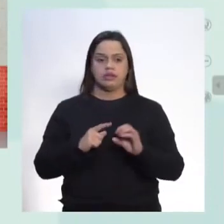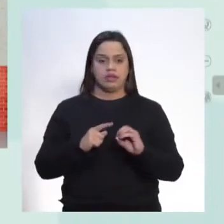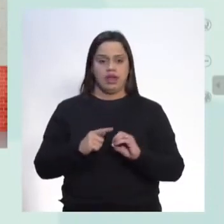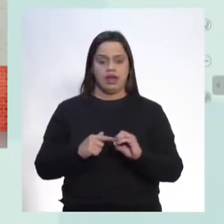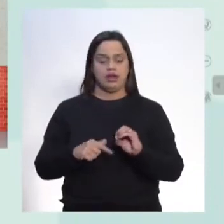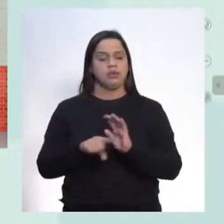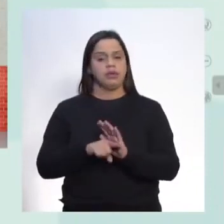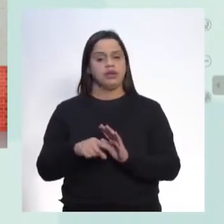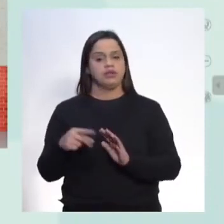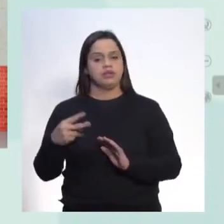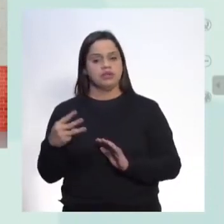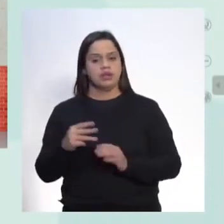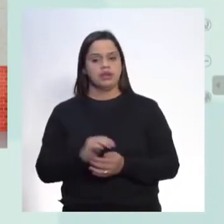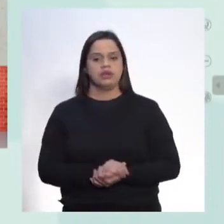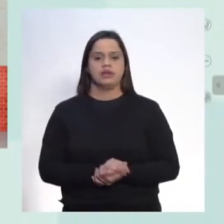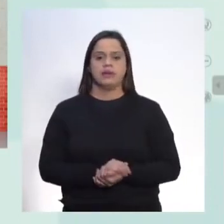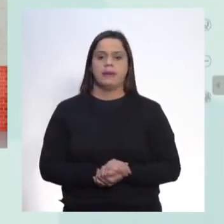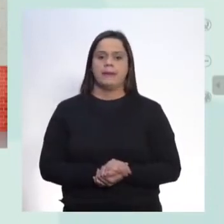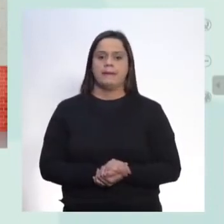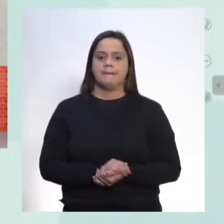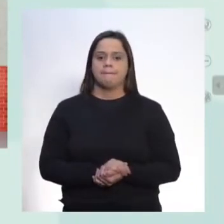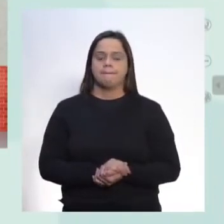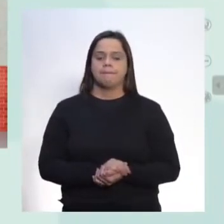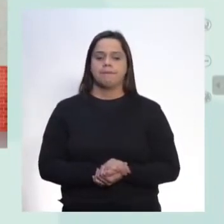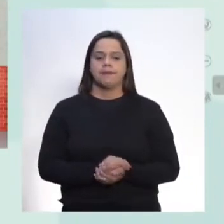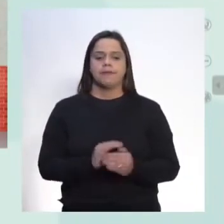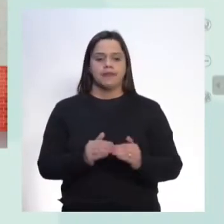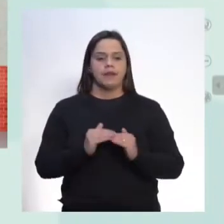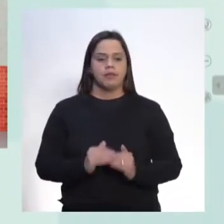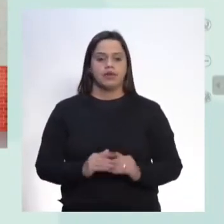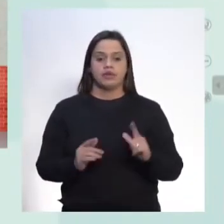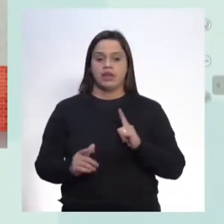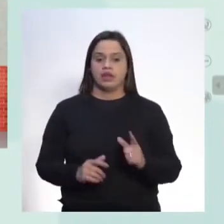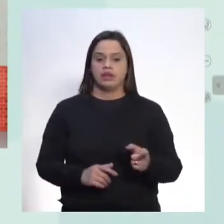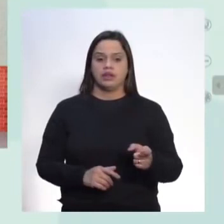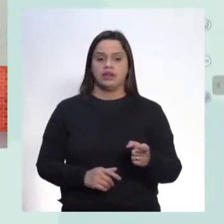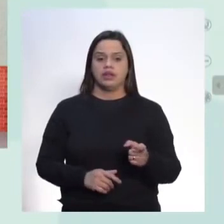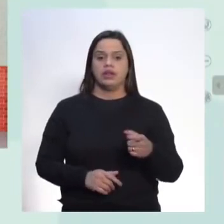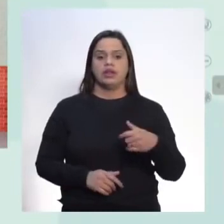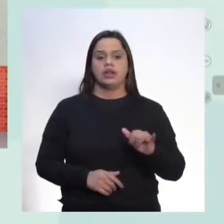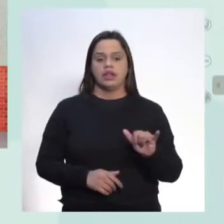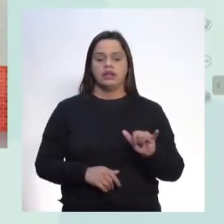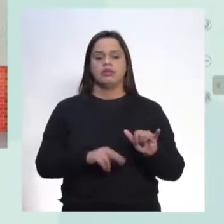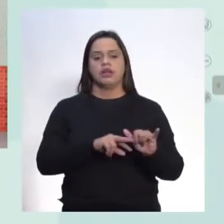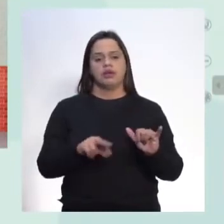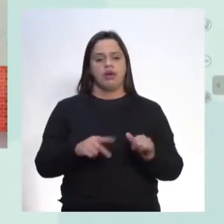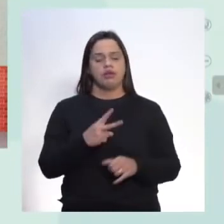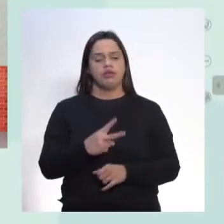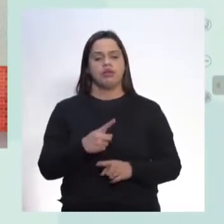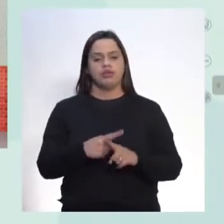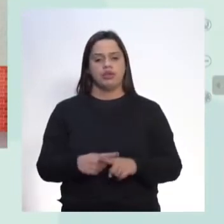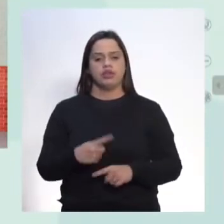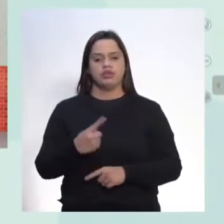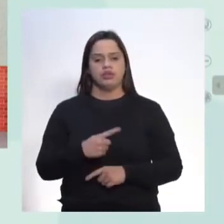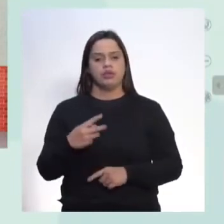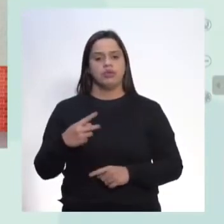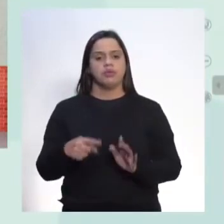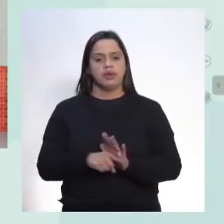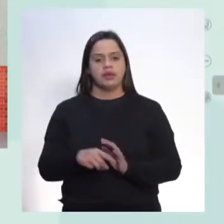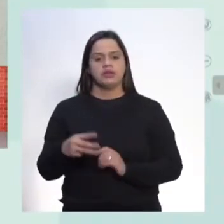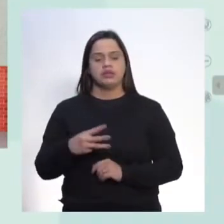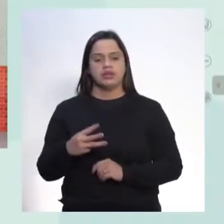3, ok? 0 e menos 3. Na sequência, temos aí y vai ser igual a 2 vezes 1 menos